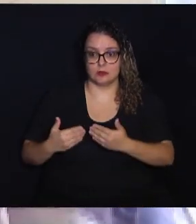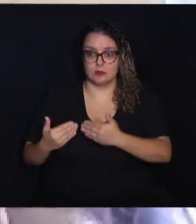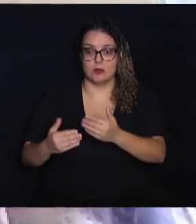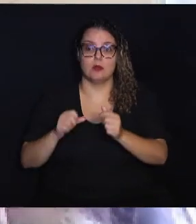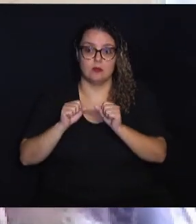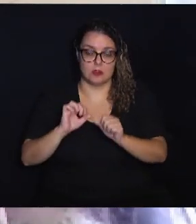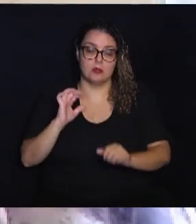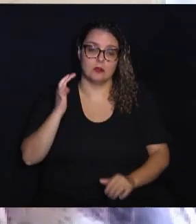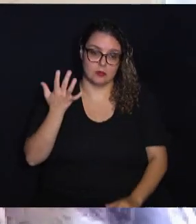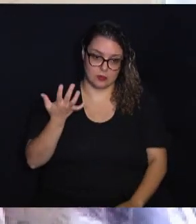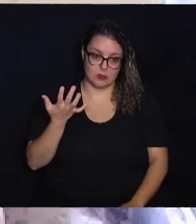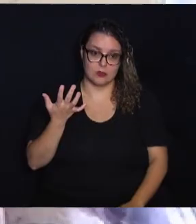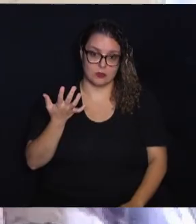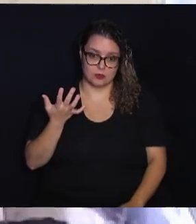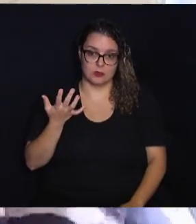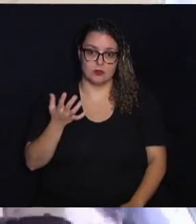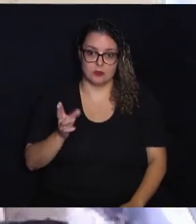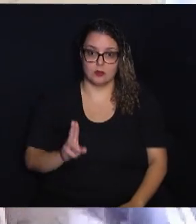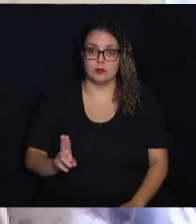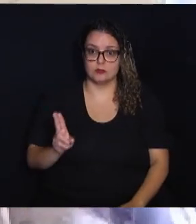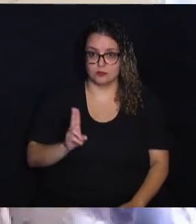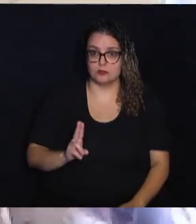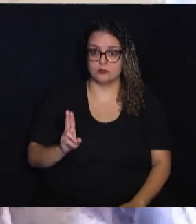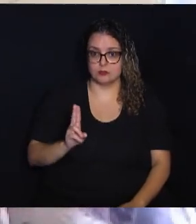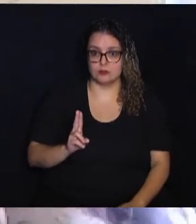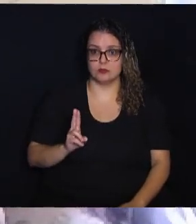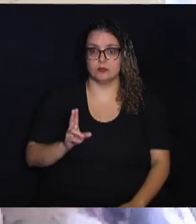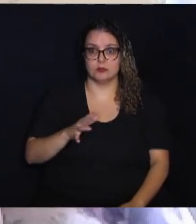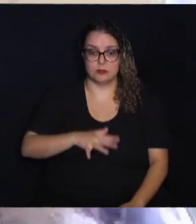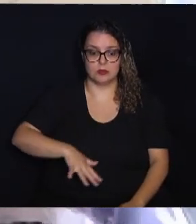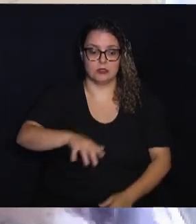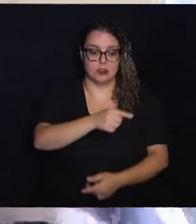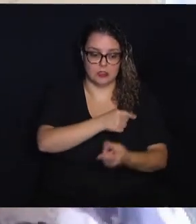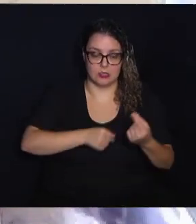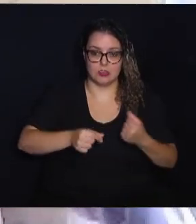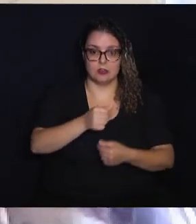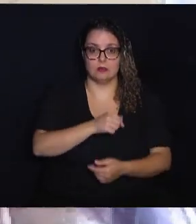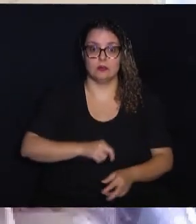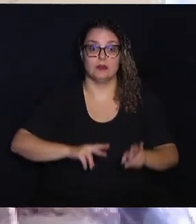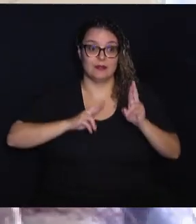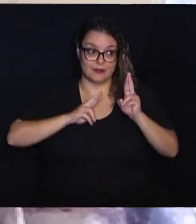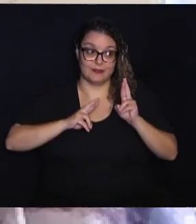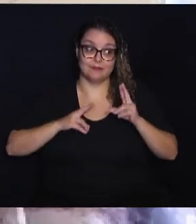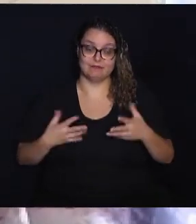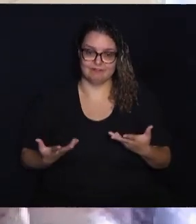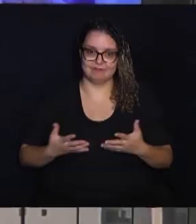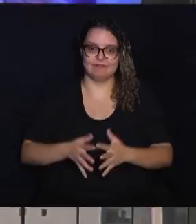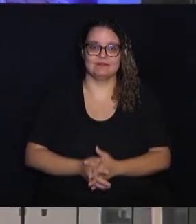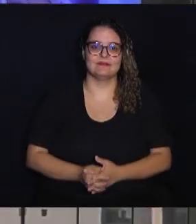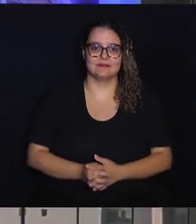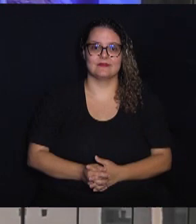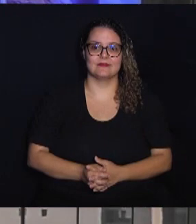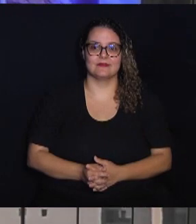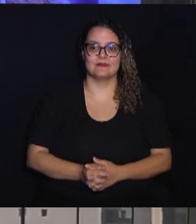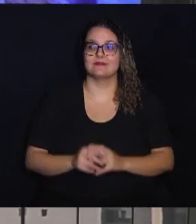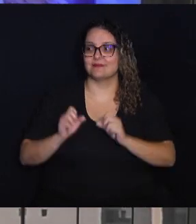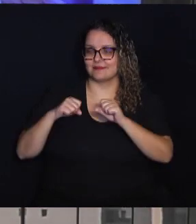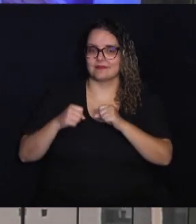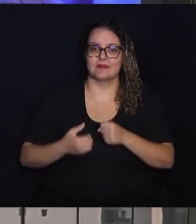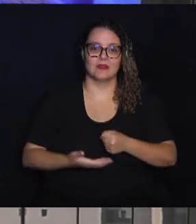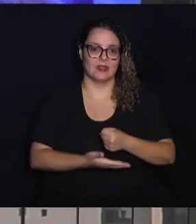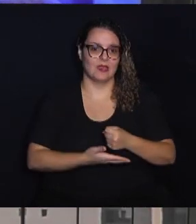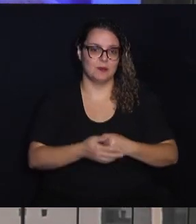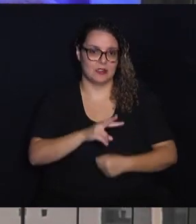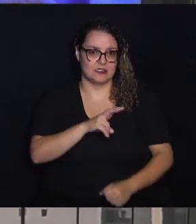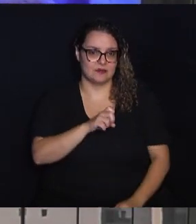algum tempo isso possa ser utilizado no mercado mesmo. Espera muito, né? E essa proteína é a